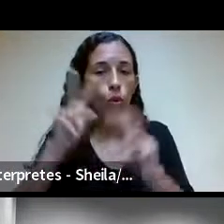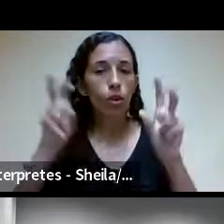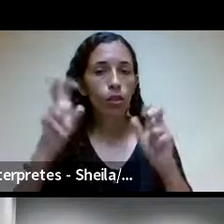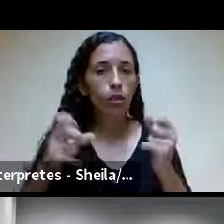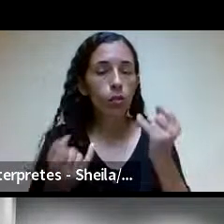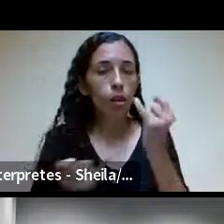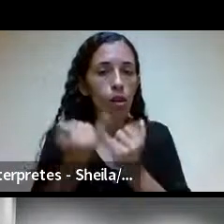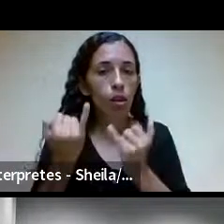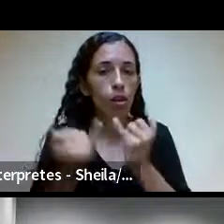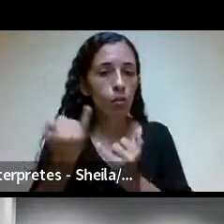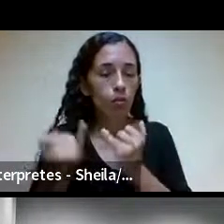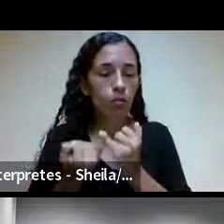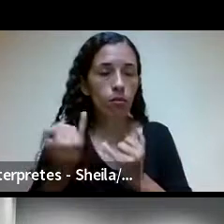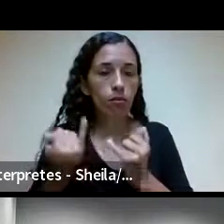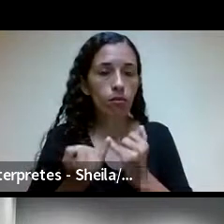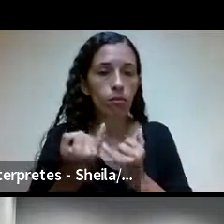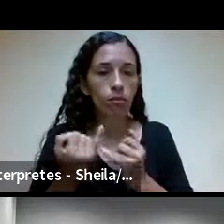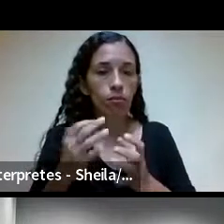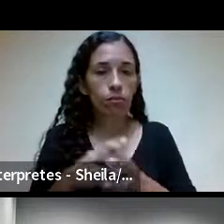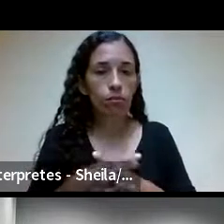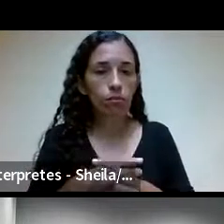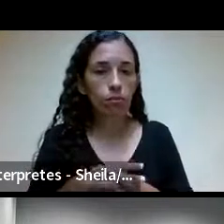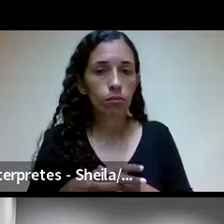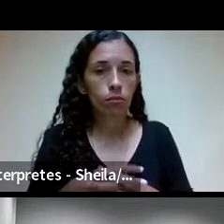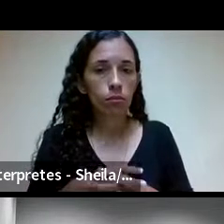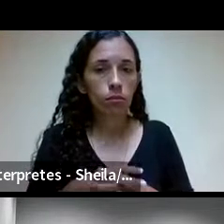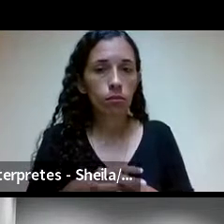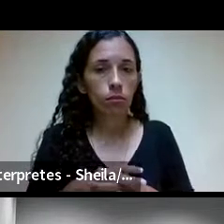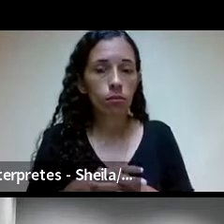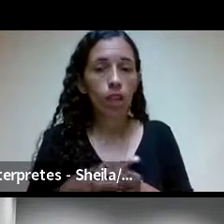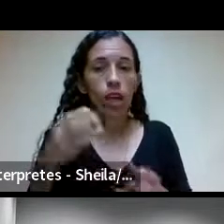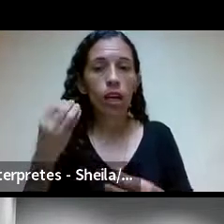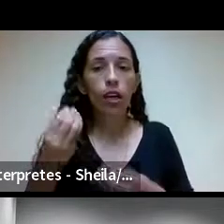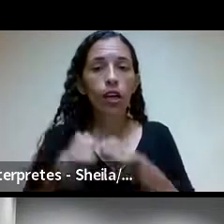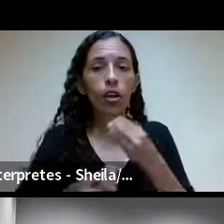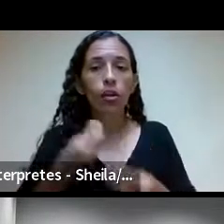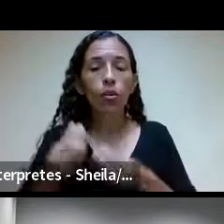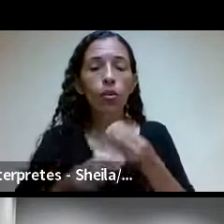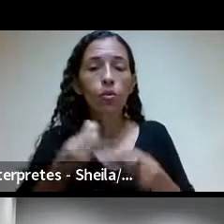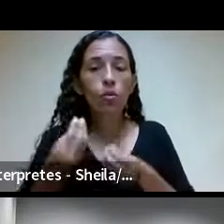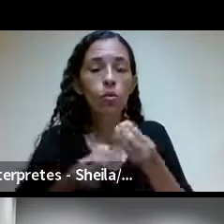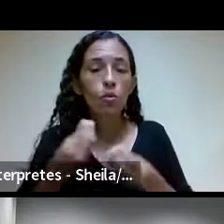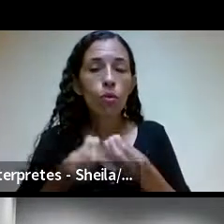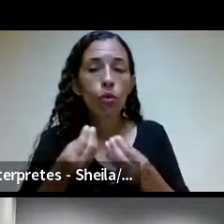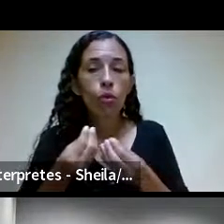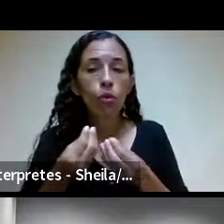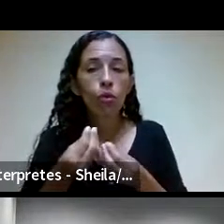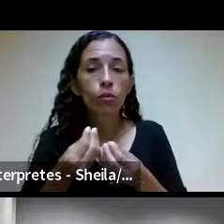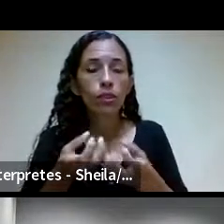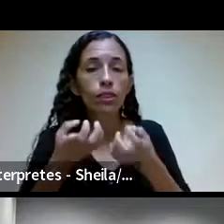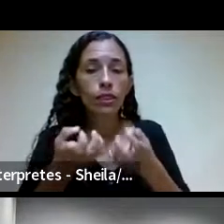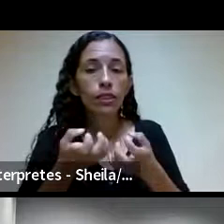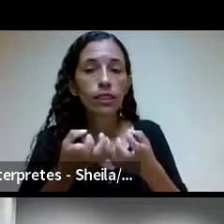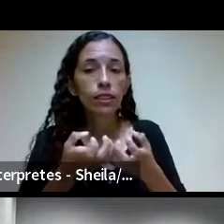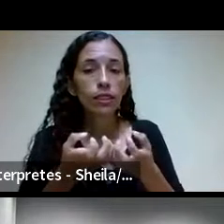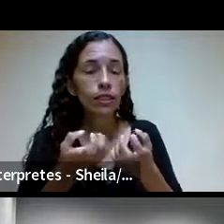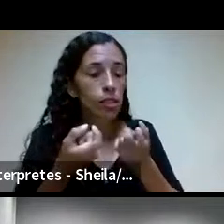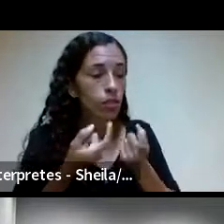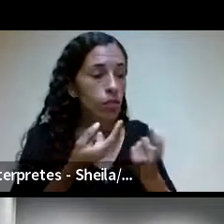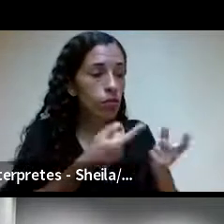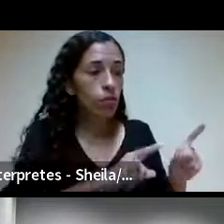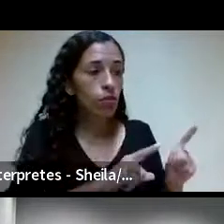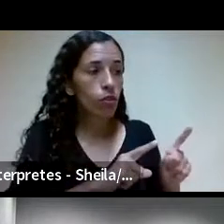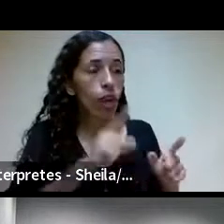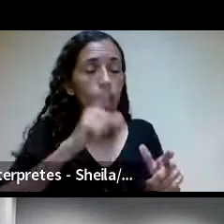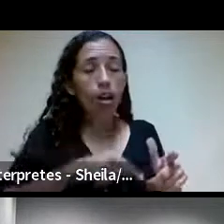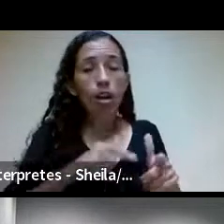alegação é autofágica, configurando inclusive litigância de má-fé por parte da demandada, então candidata, consoante o artigo